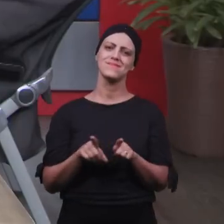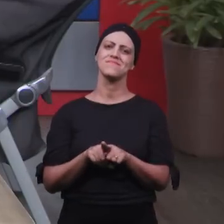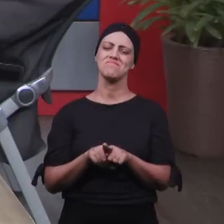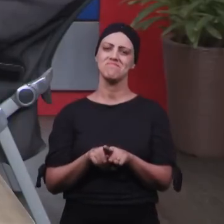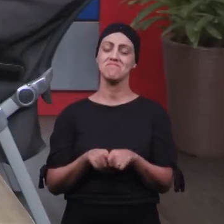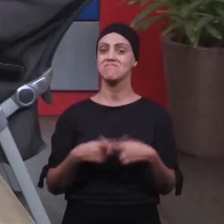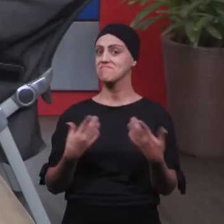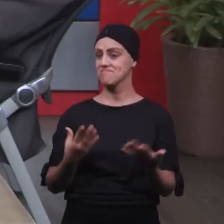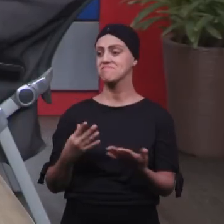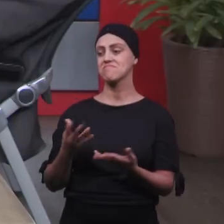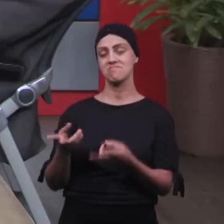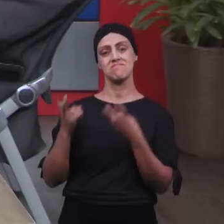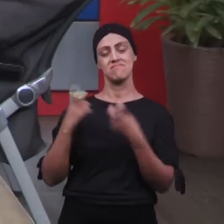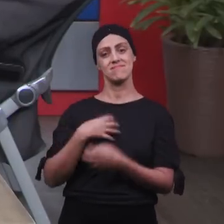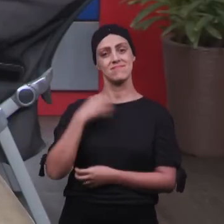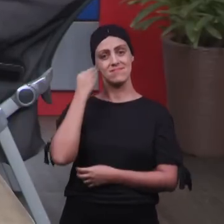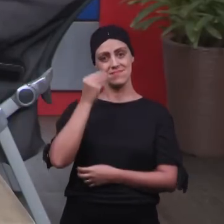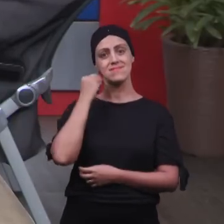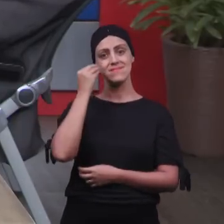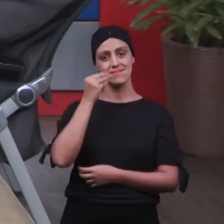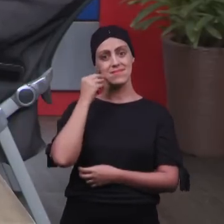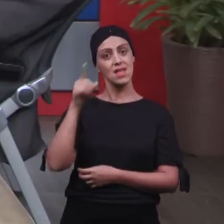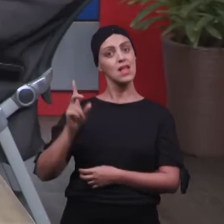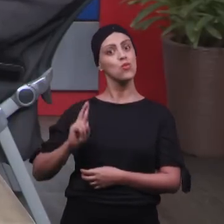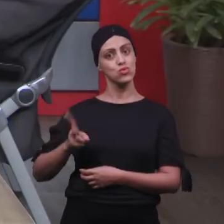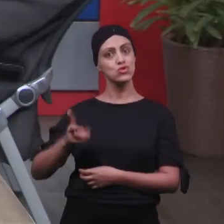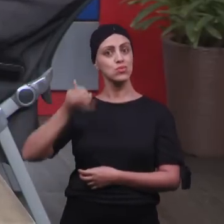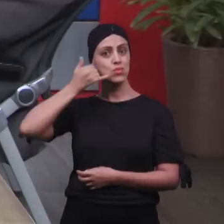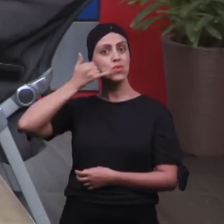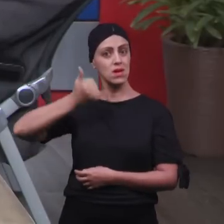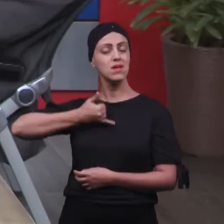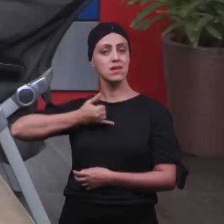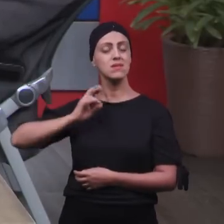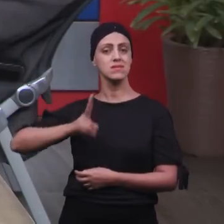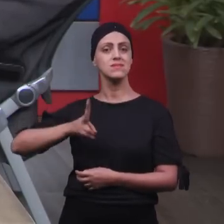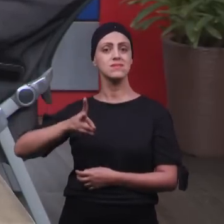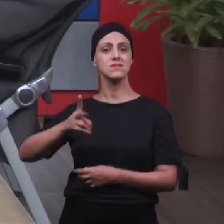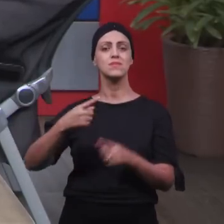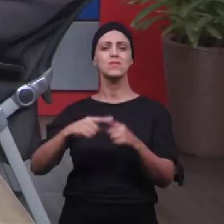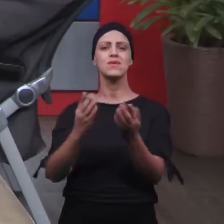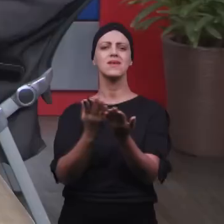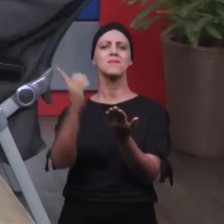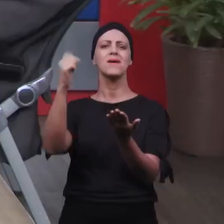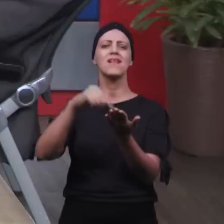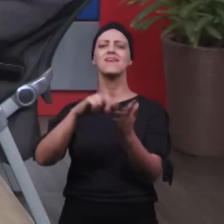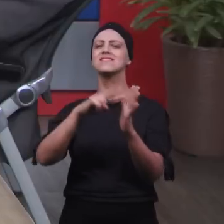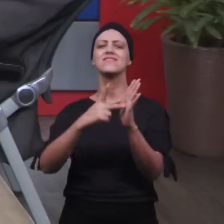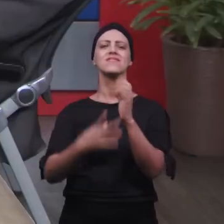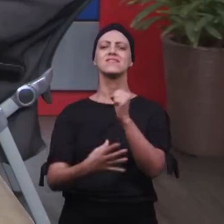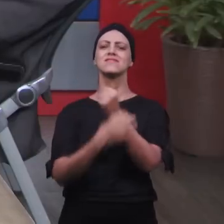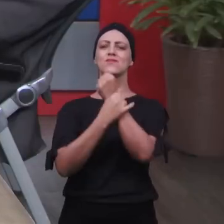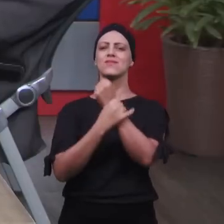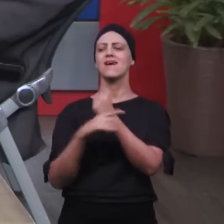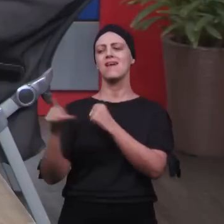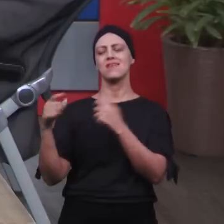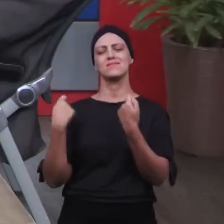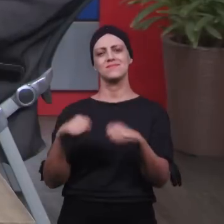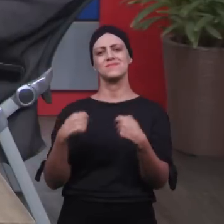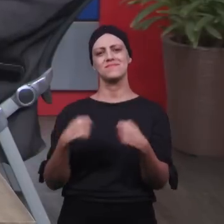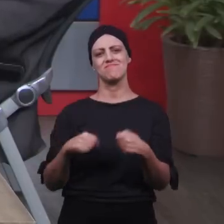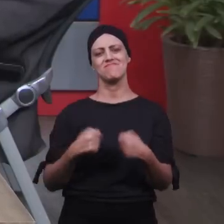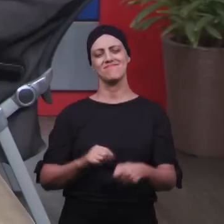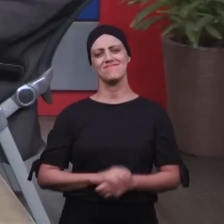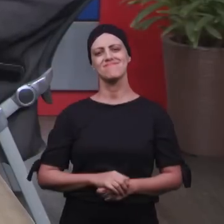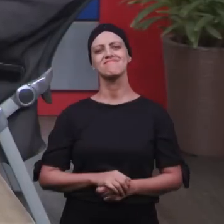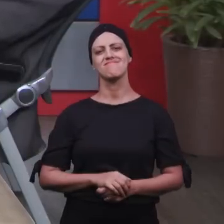uma experiência e ele continua assim o fazendo, né, porque a palavra é isso, ela traz a segurança que ele necessita. E não tem uma segurança maior do